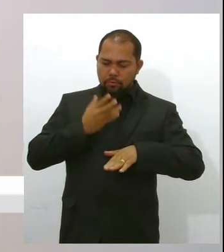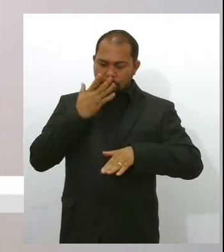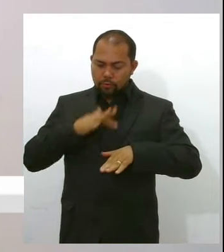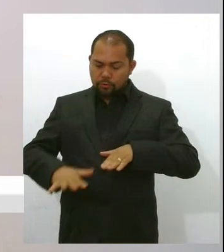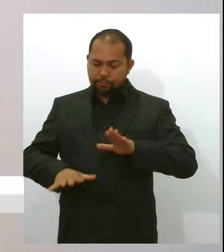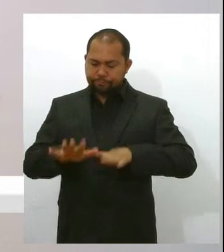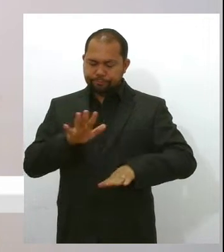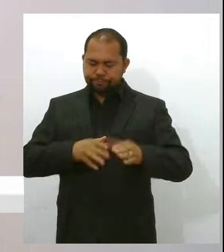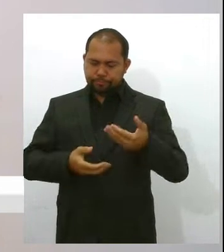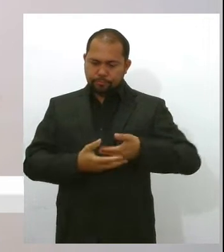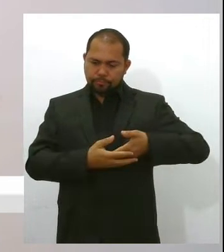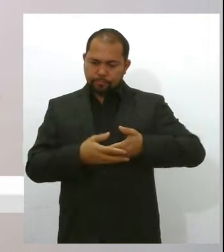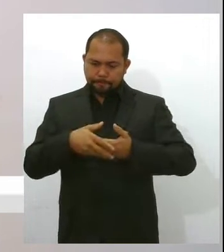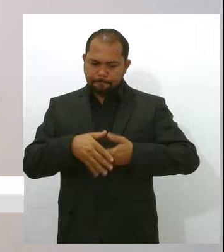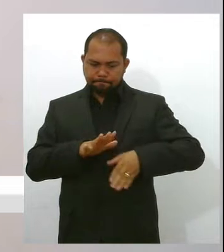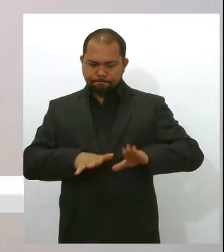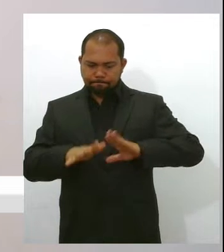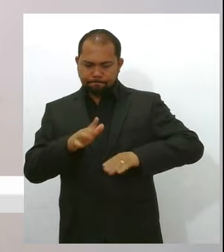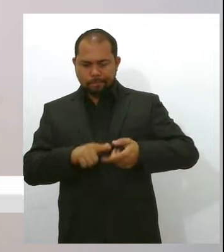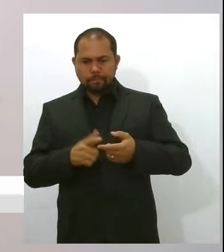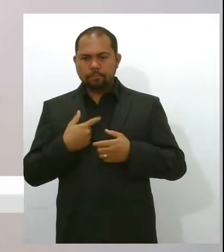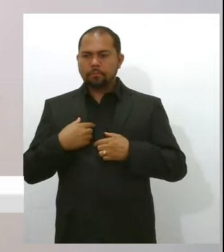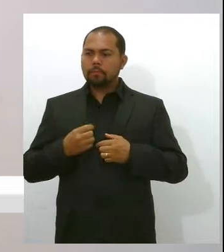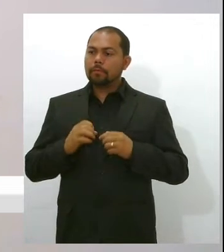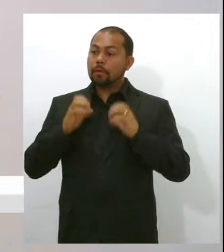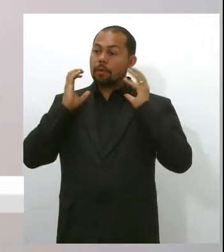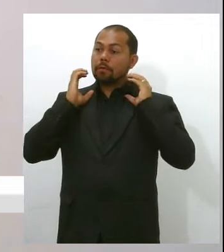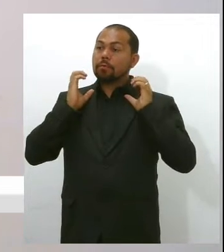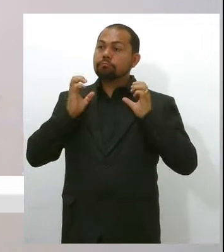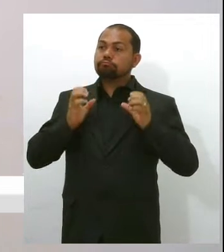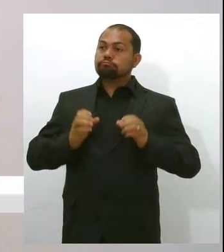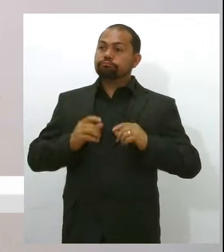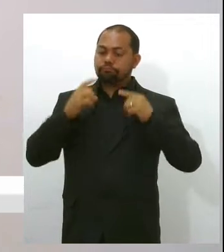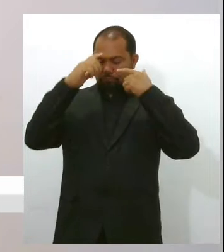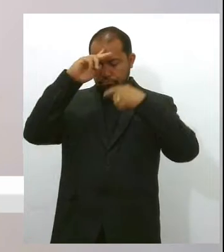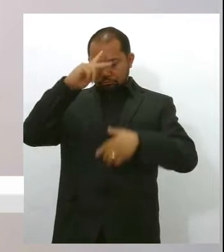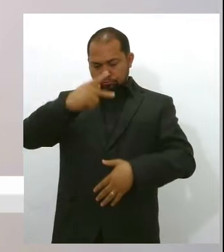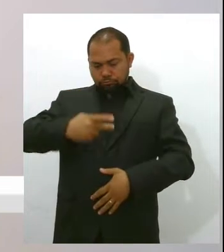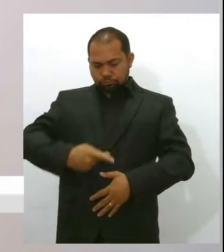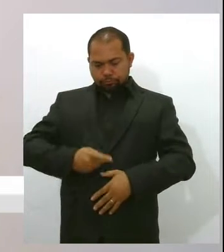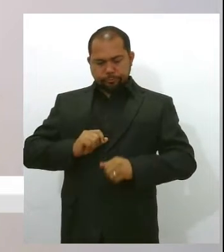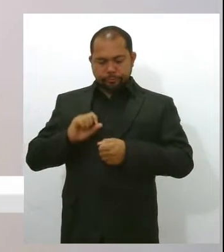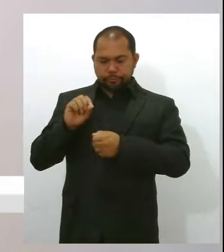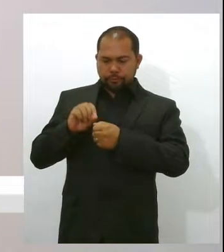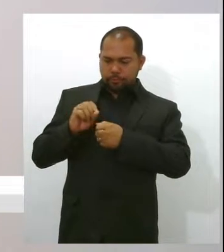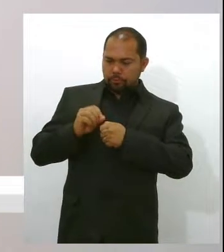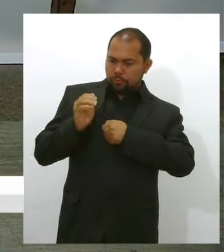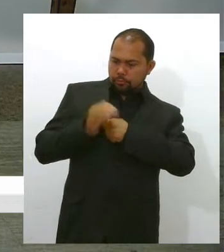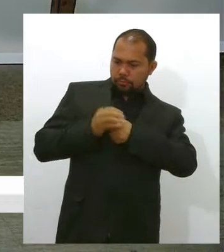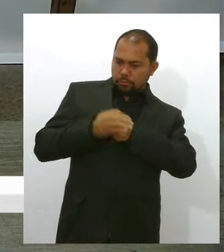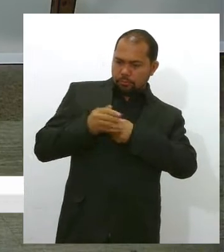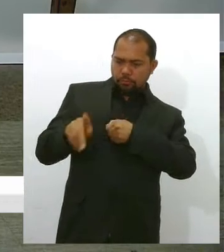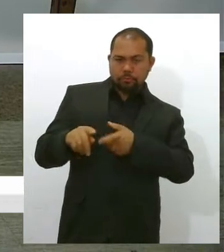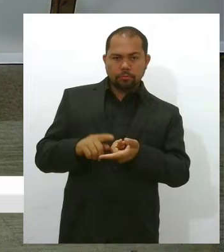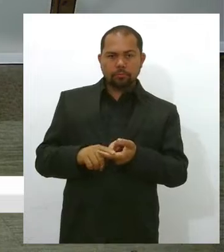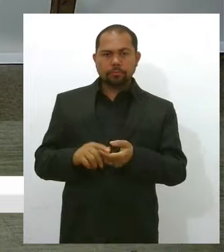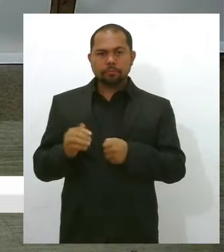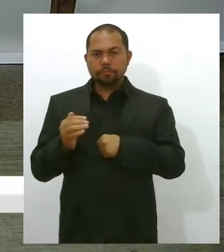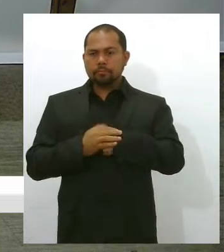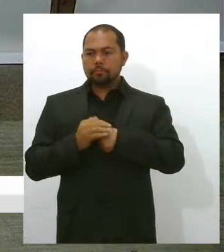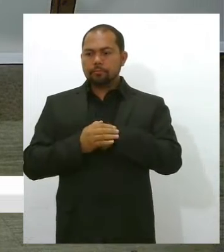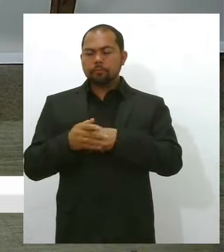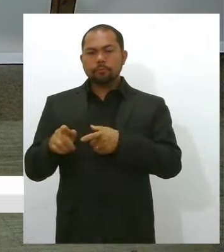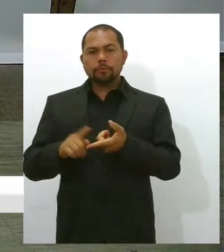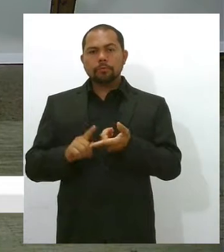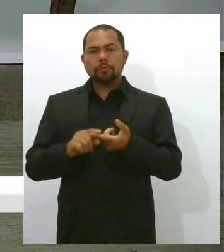também a postura de autonomia, de fazer, de participar mesmo também. Olha, eu acho que pra